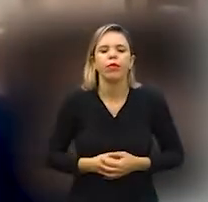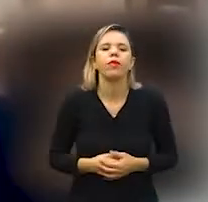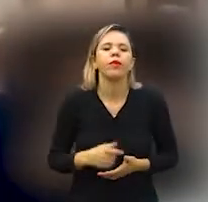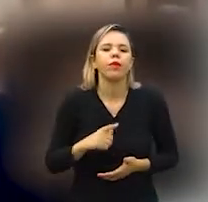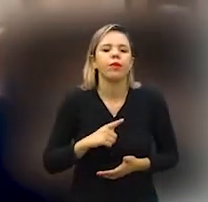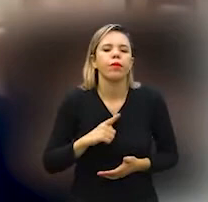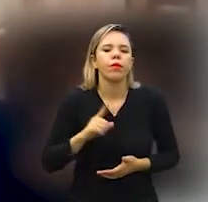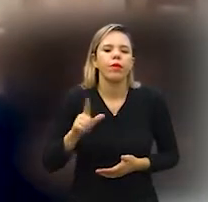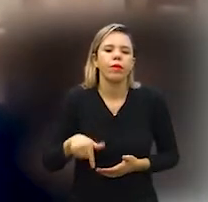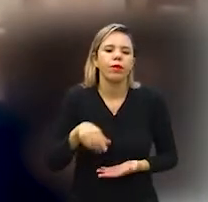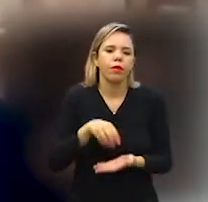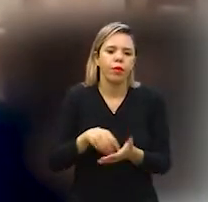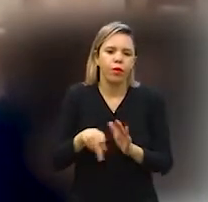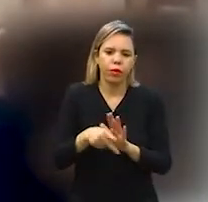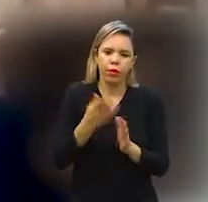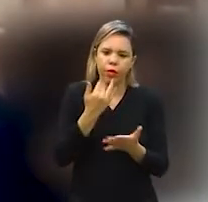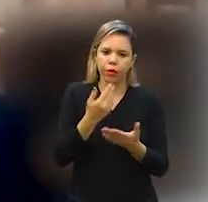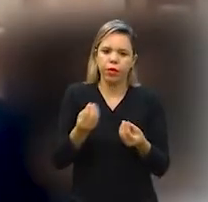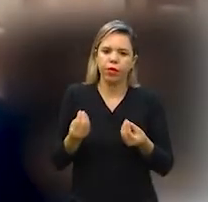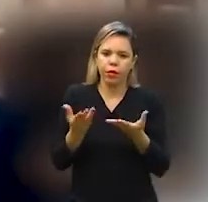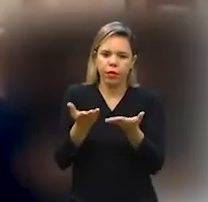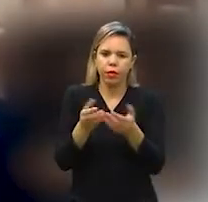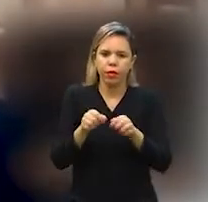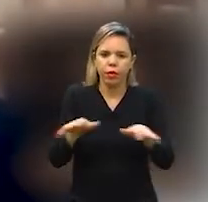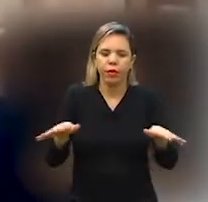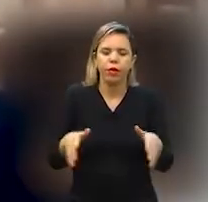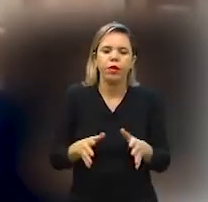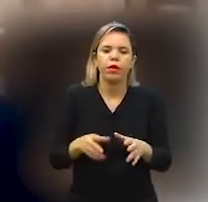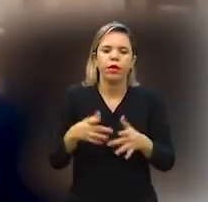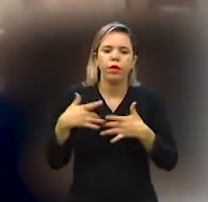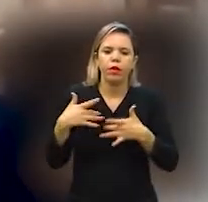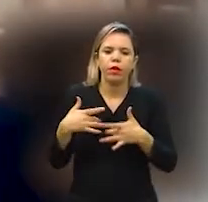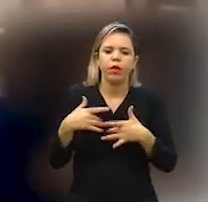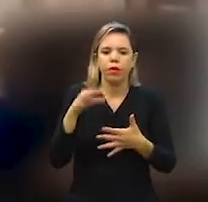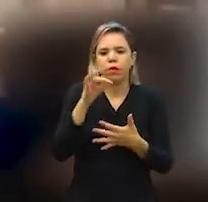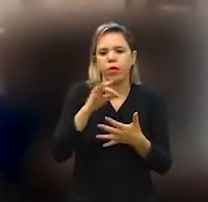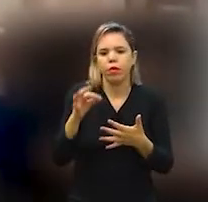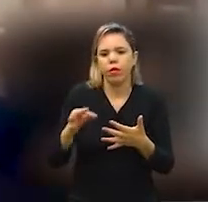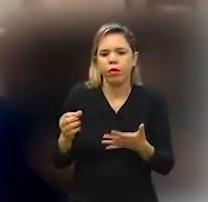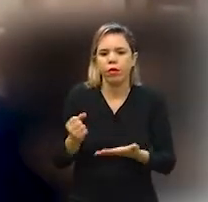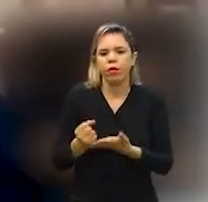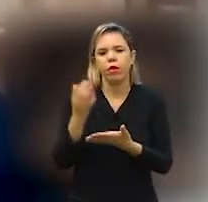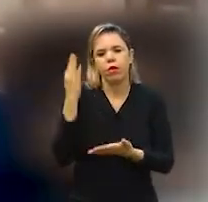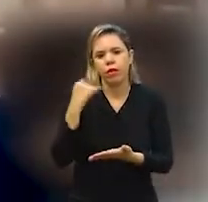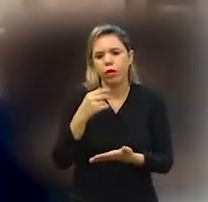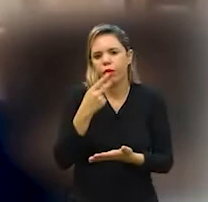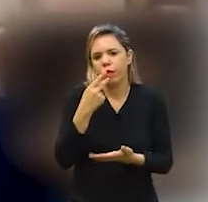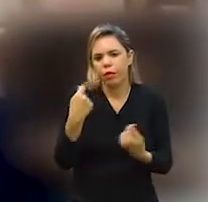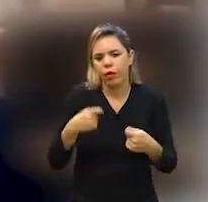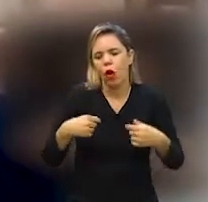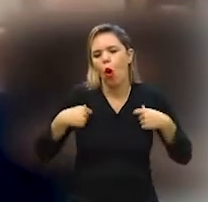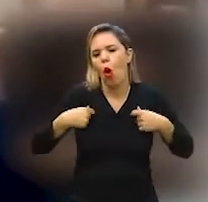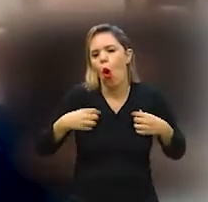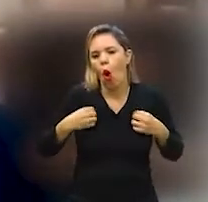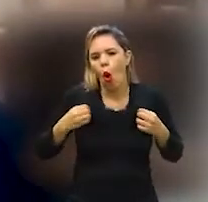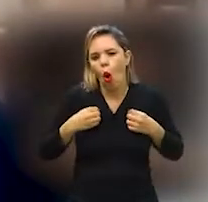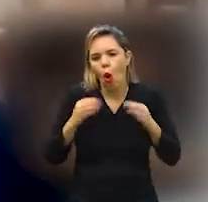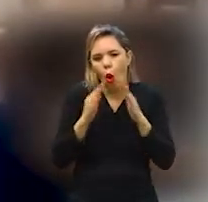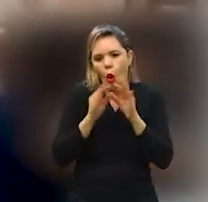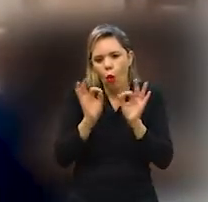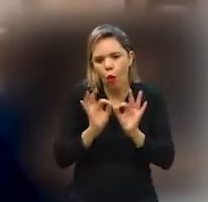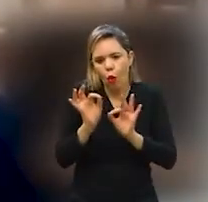o banco de ração e esse Ban e é viabilizado como também alguns utensílios né que a gente cita